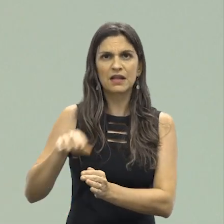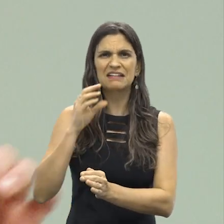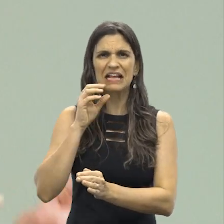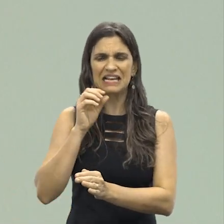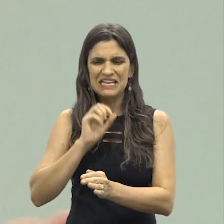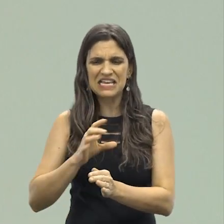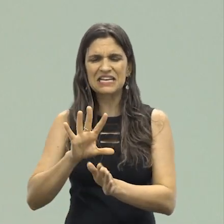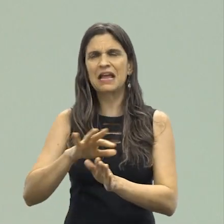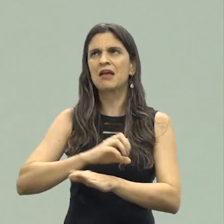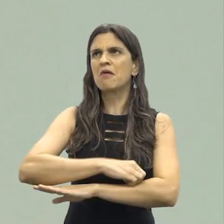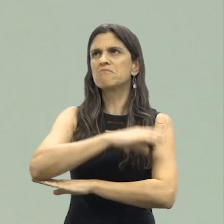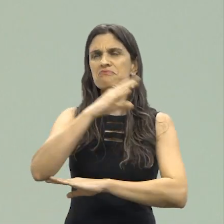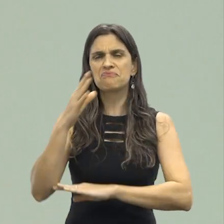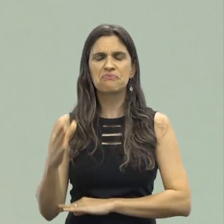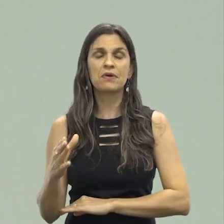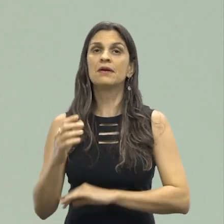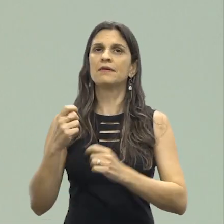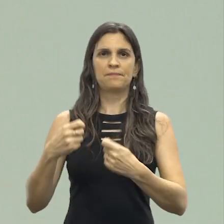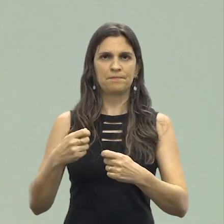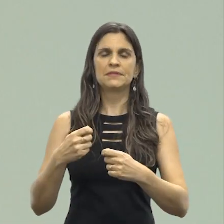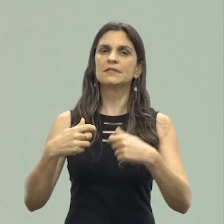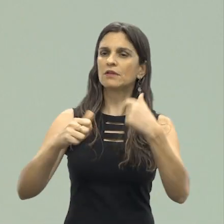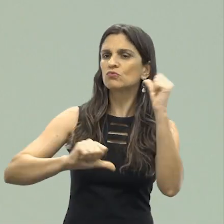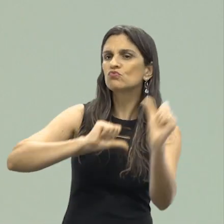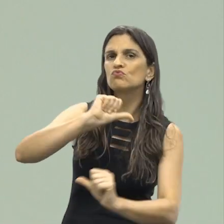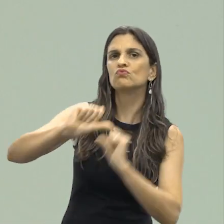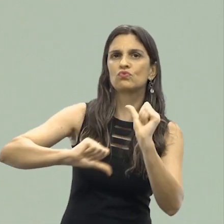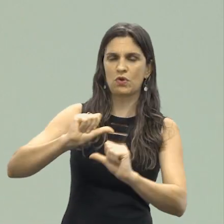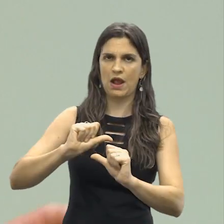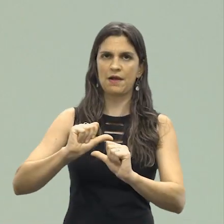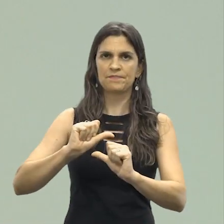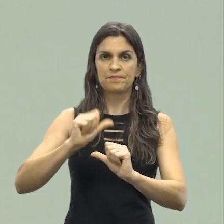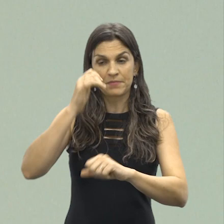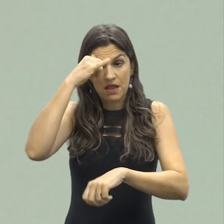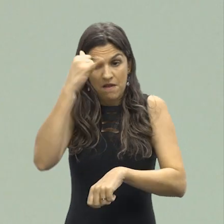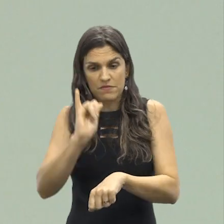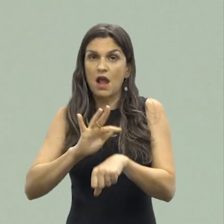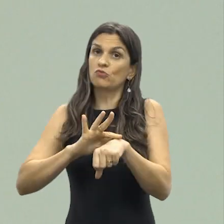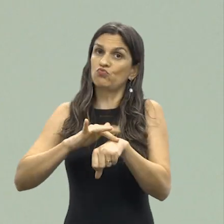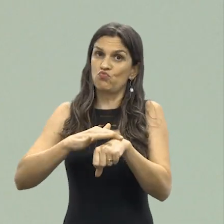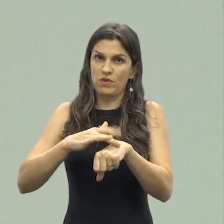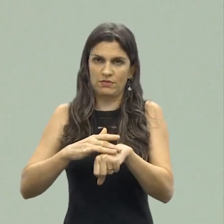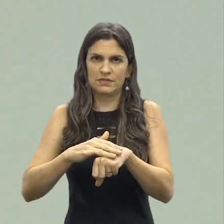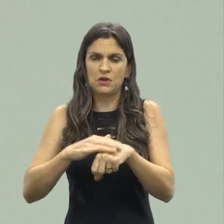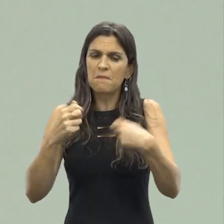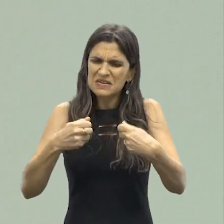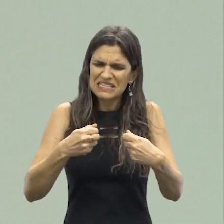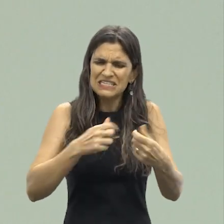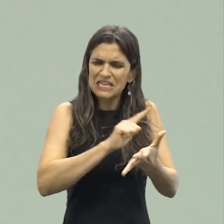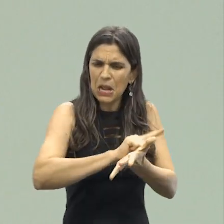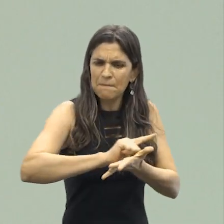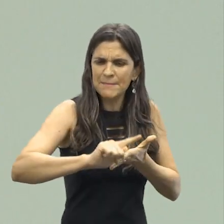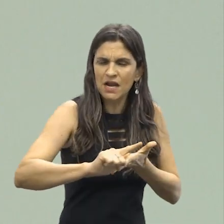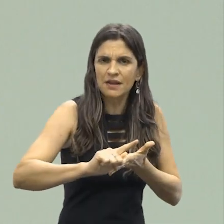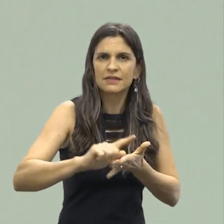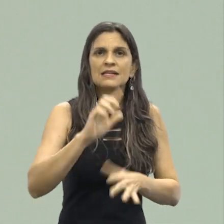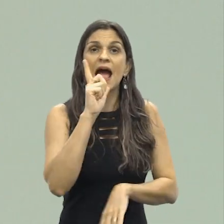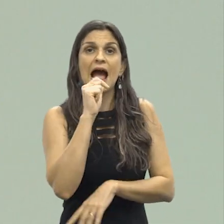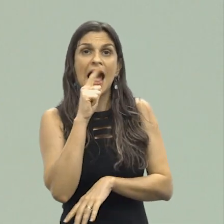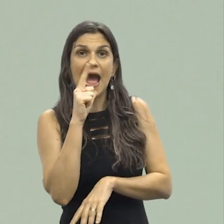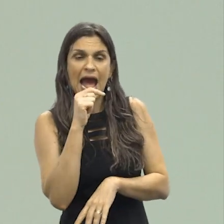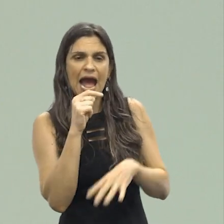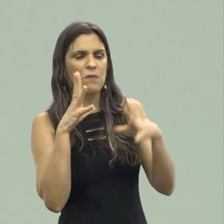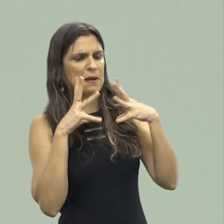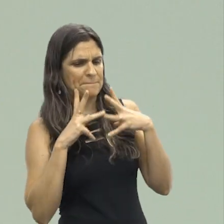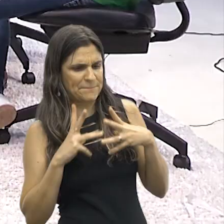gato baba e tal, e a gente tem alguns problemas de doença que podem ser transmissíveis, né? A água é muito importante, manter a água